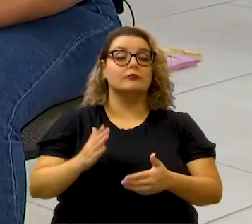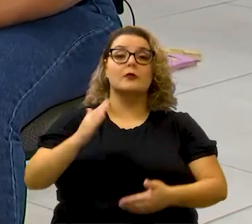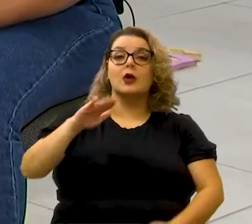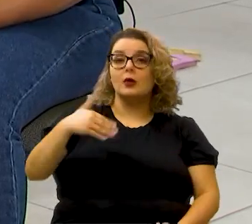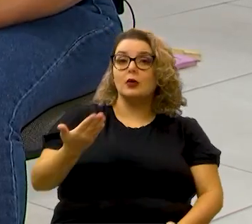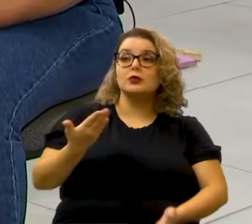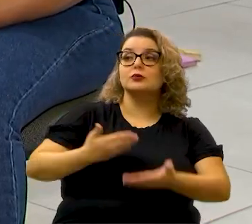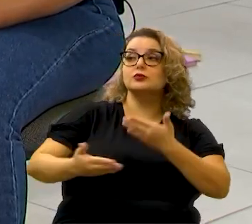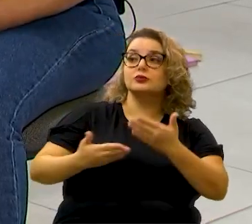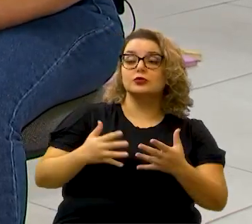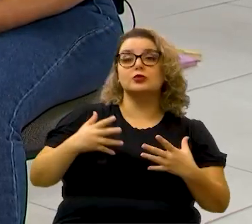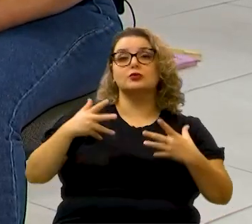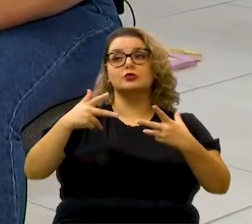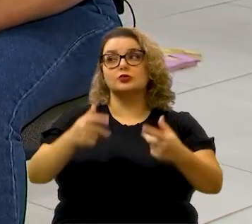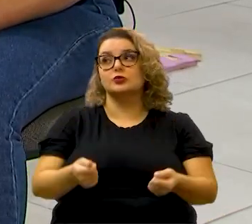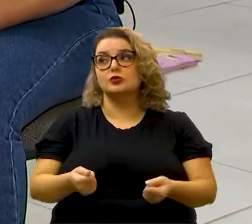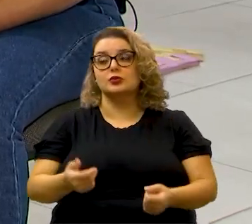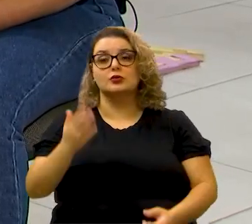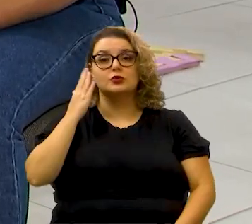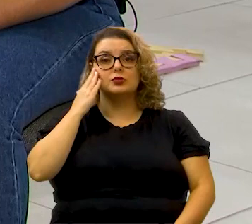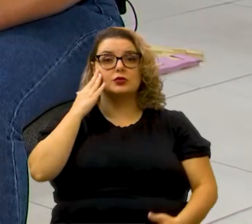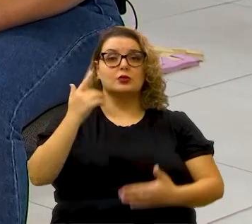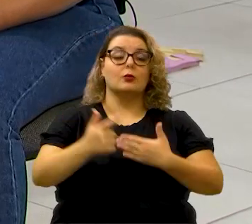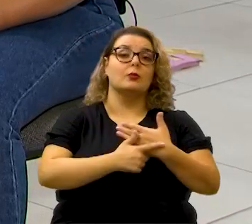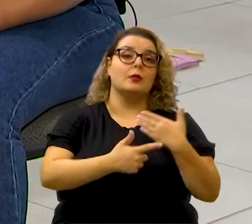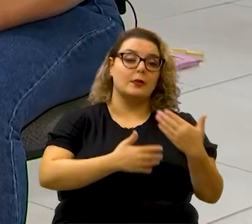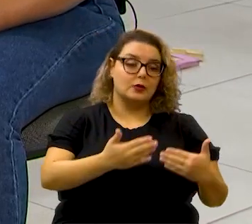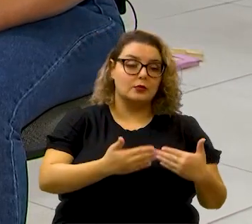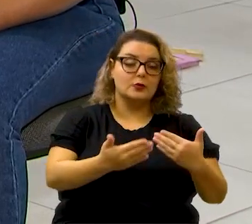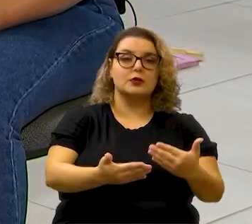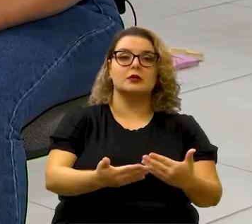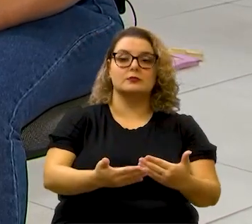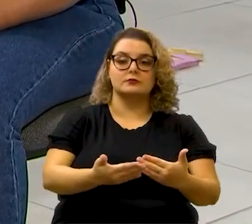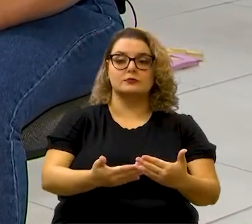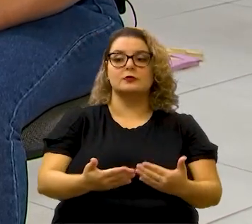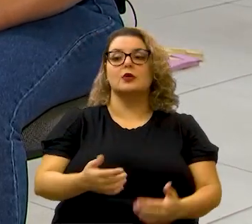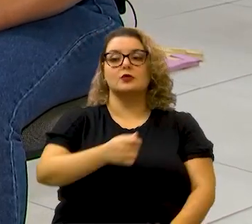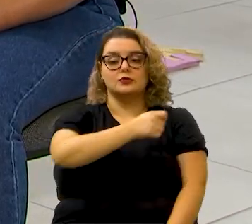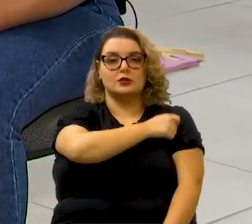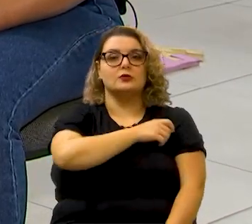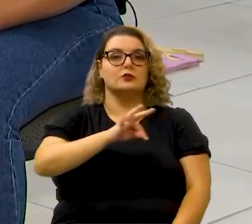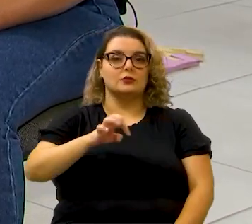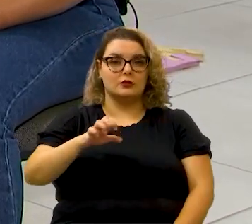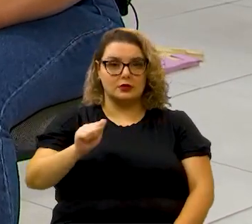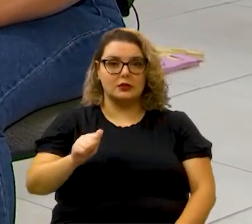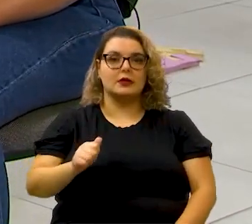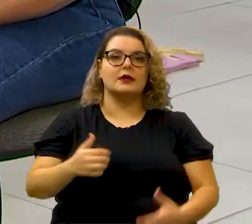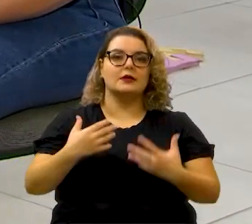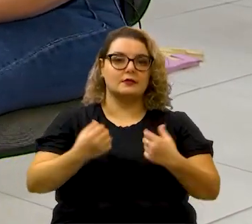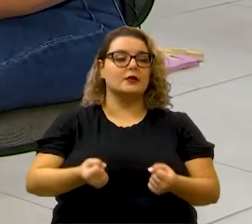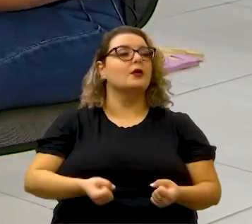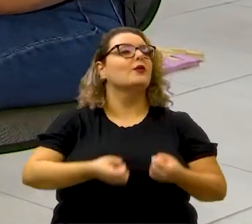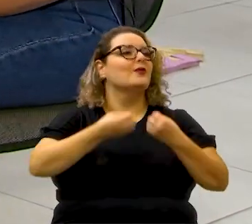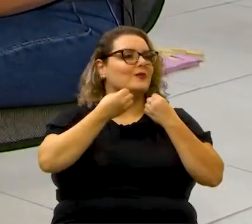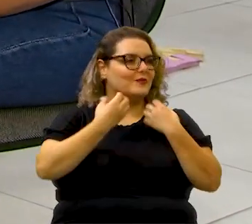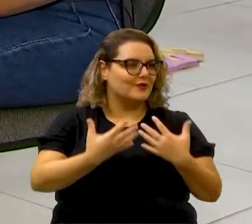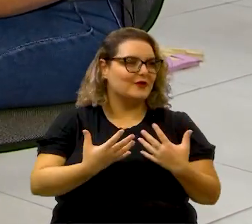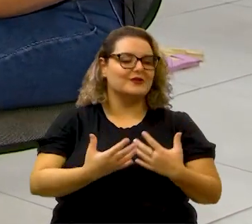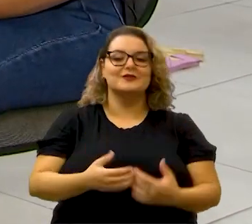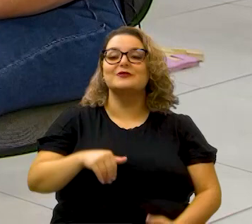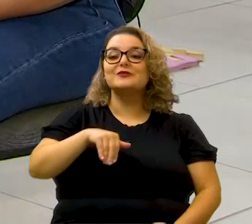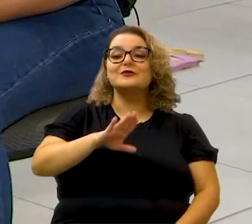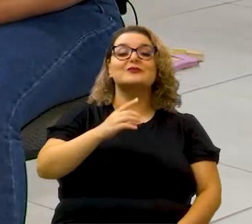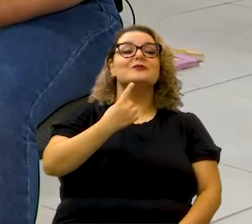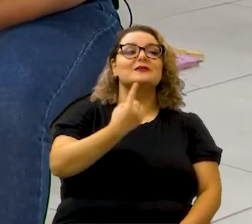é compartilhado e quando todo mundo sabe o seu papel no processo, os alunos com TEA com certeza ganham com isso. Muito bom, só mais uma,